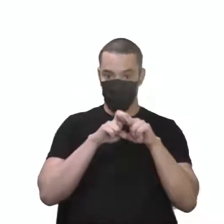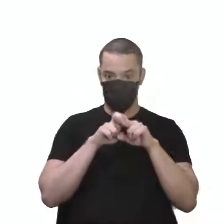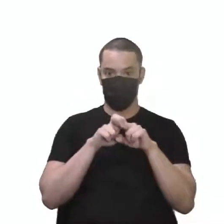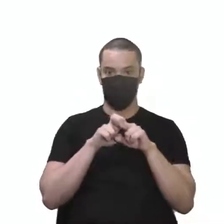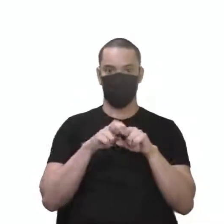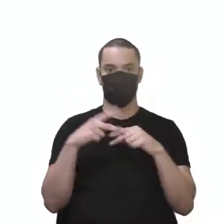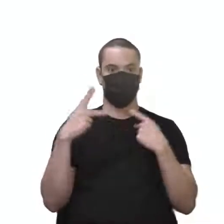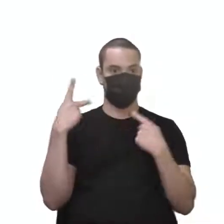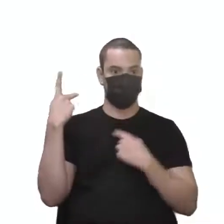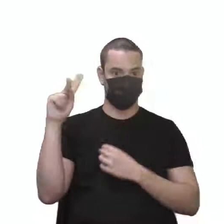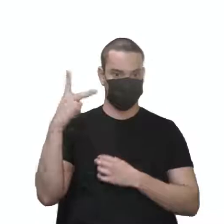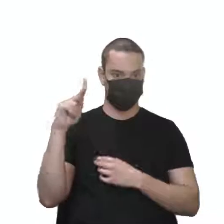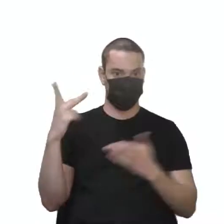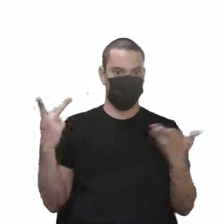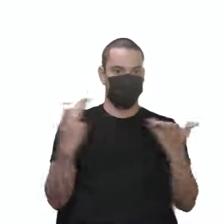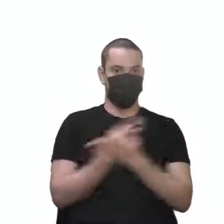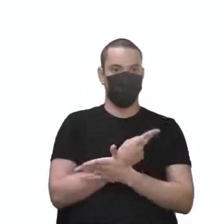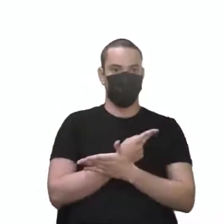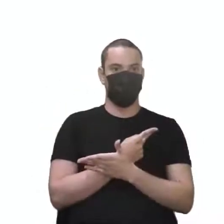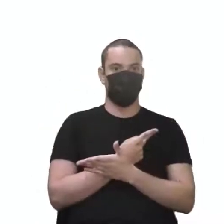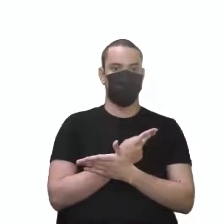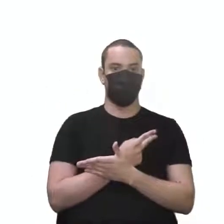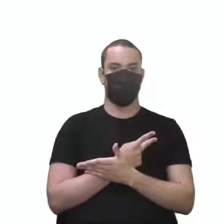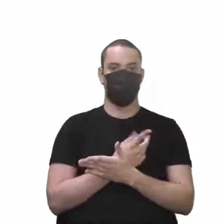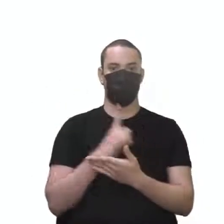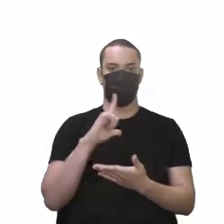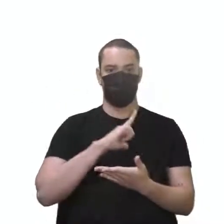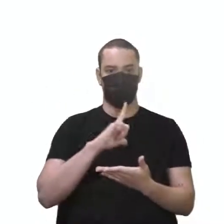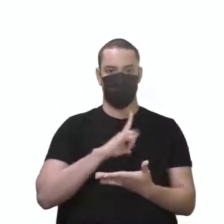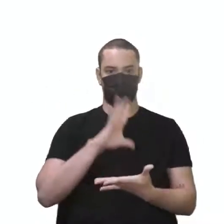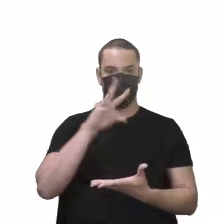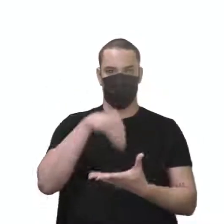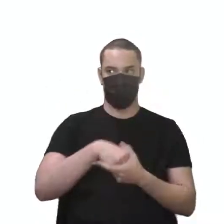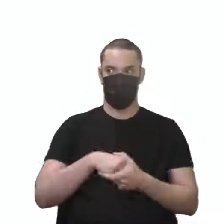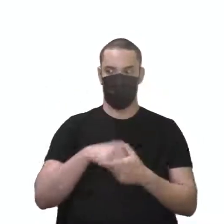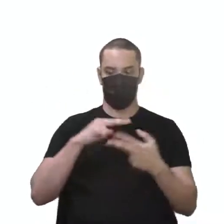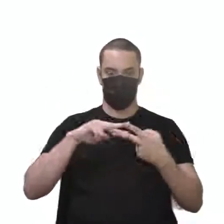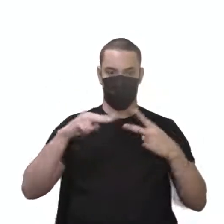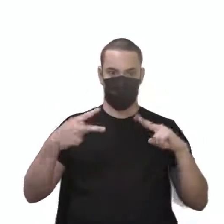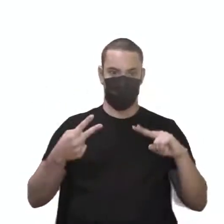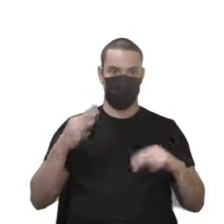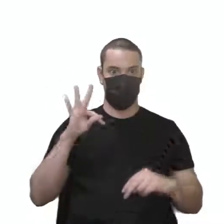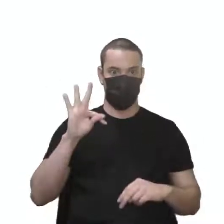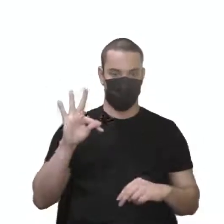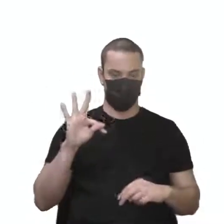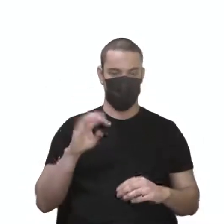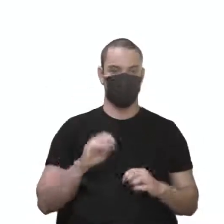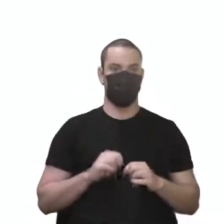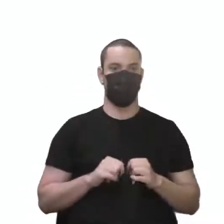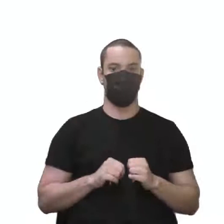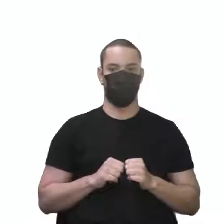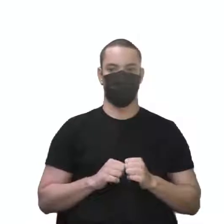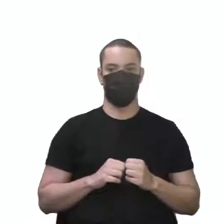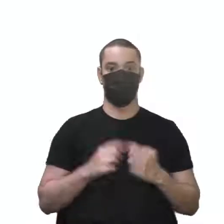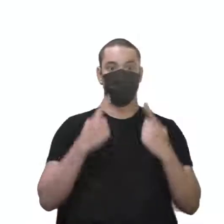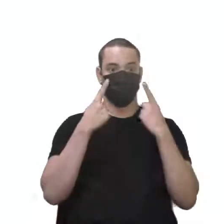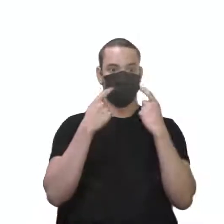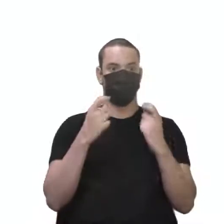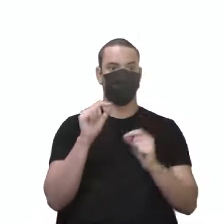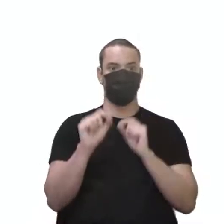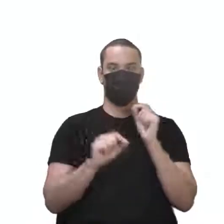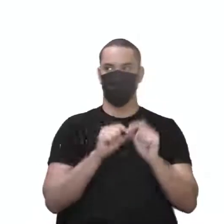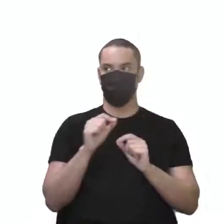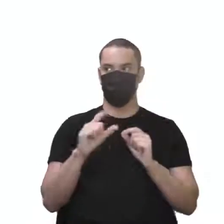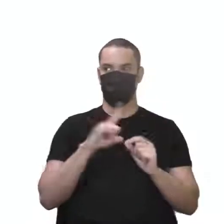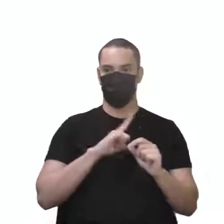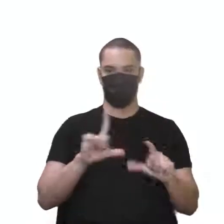Nesse plasmídio do tipo T, que tem o trechozinho do DNA, tDNA, olha que interessante,